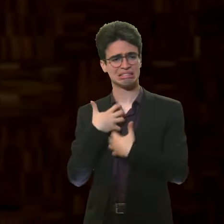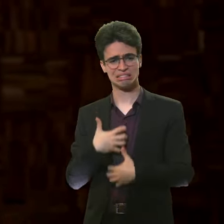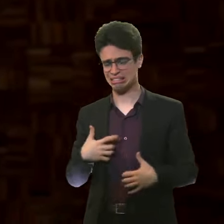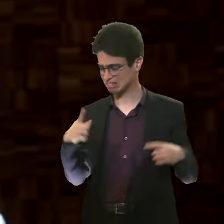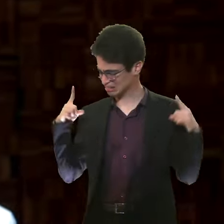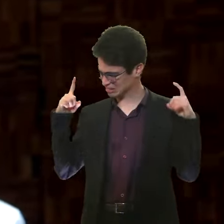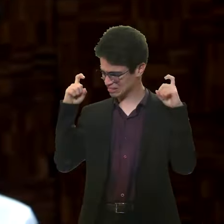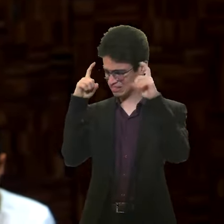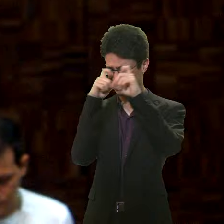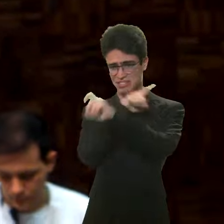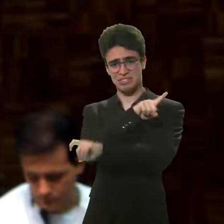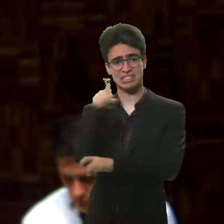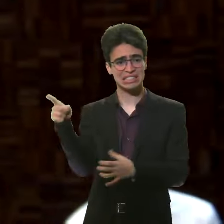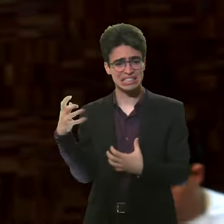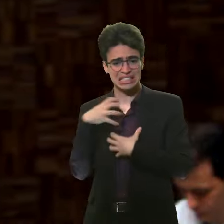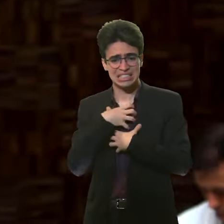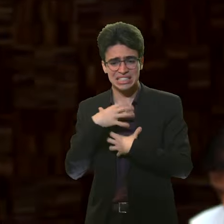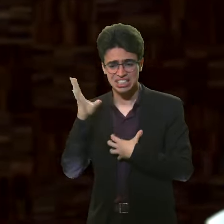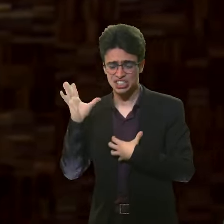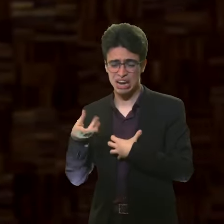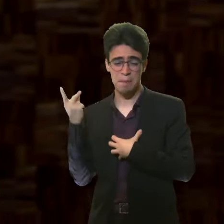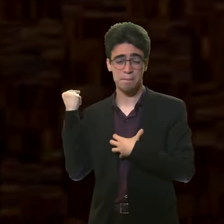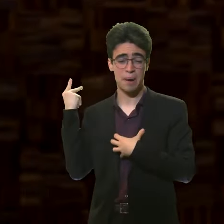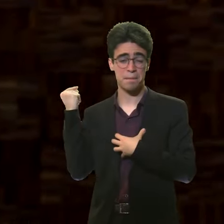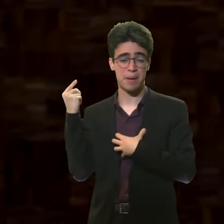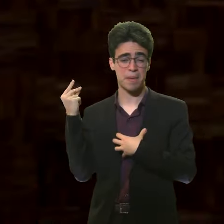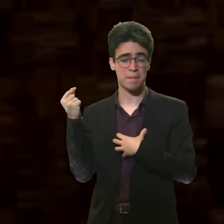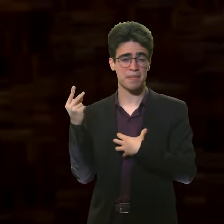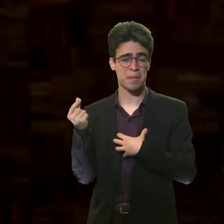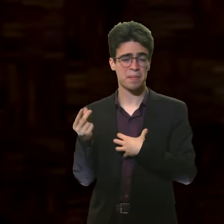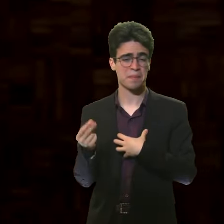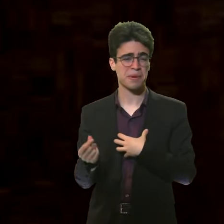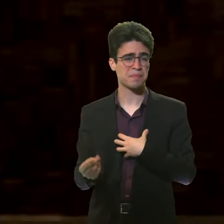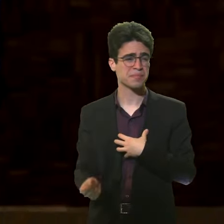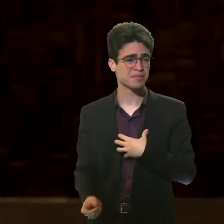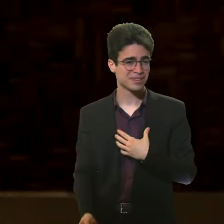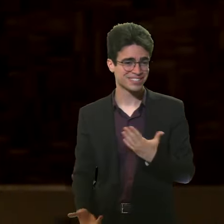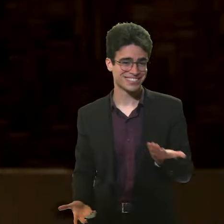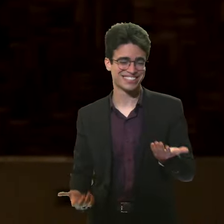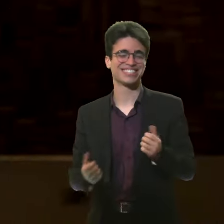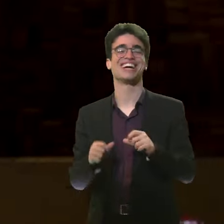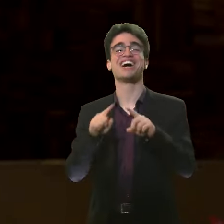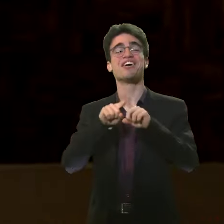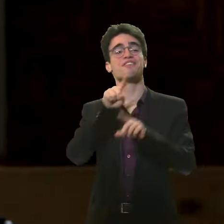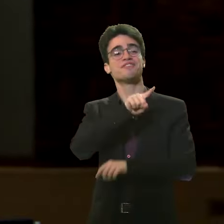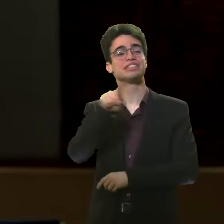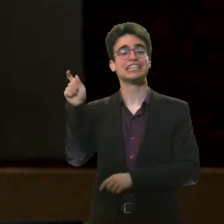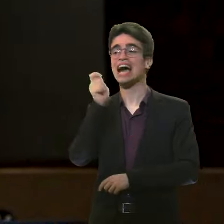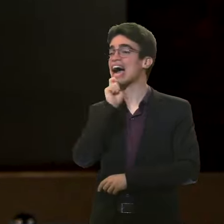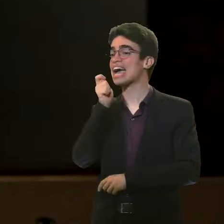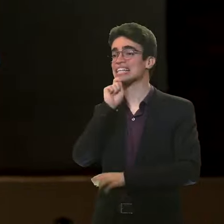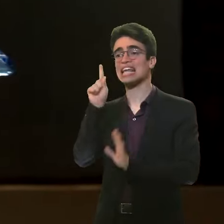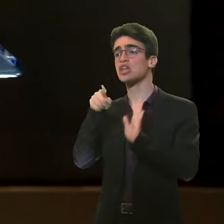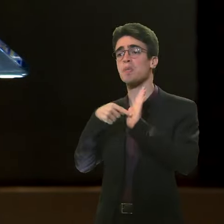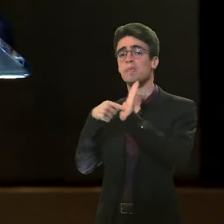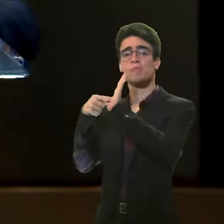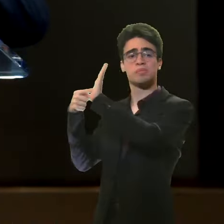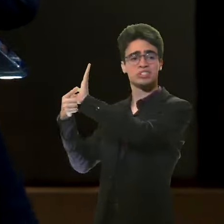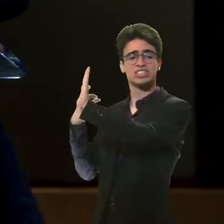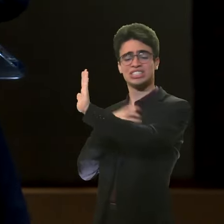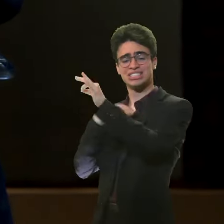seu coração, na sua mente há tempos. E você não apresentou de maneira sincera ao